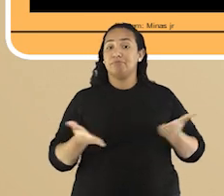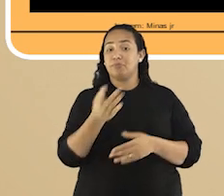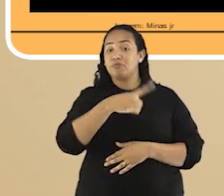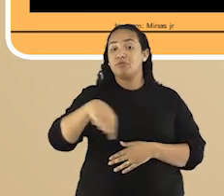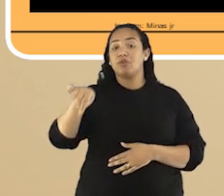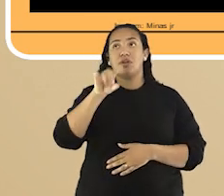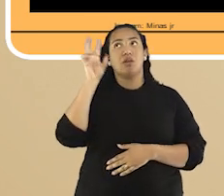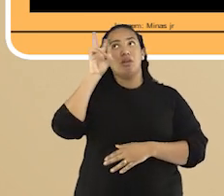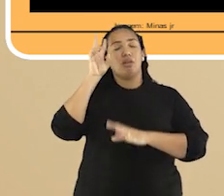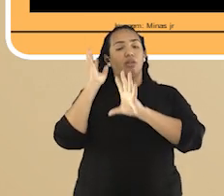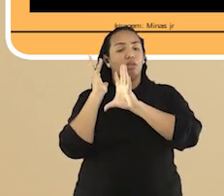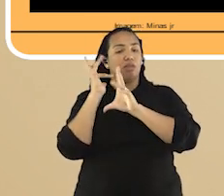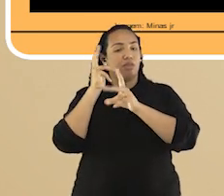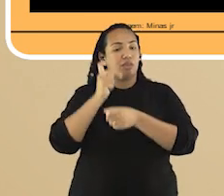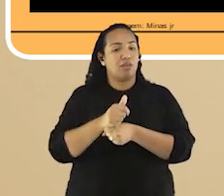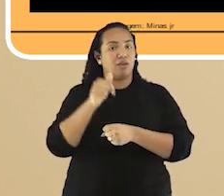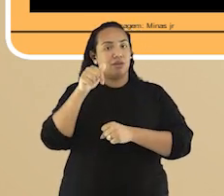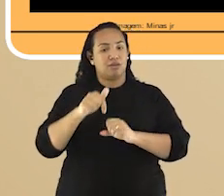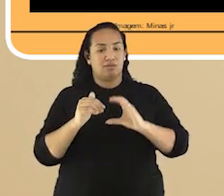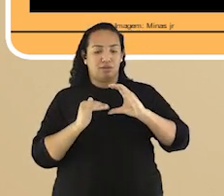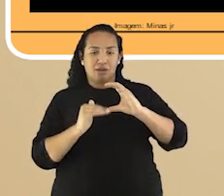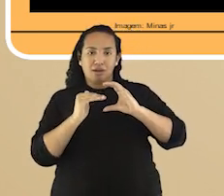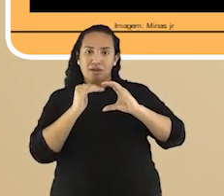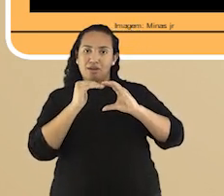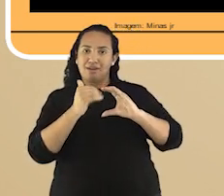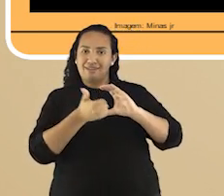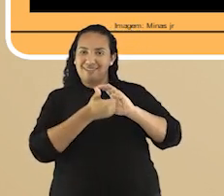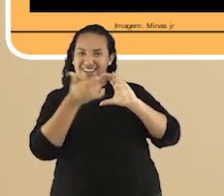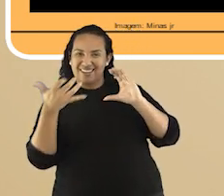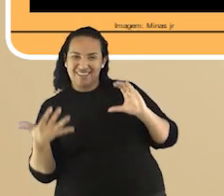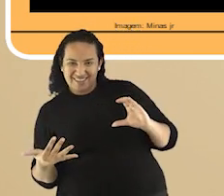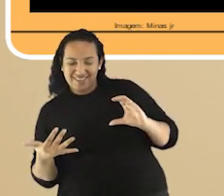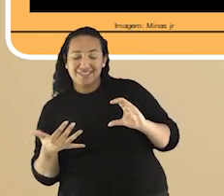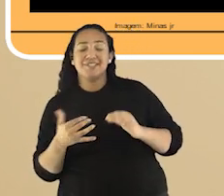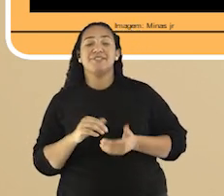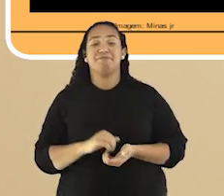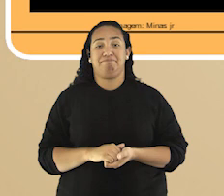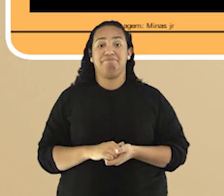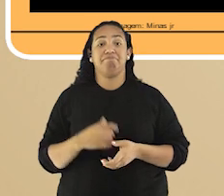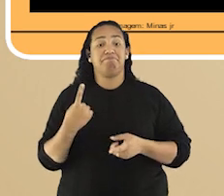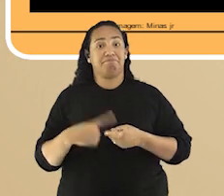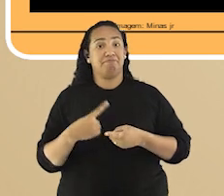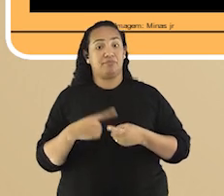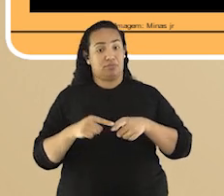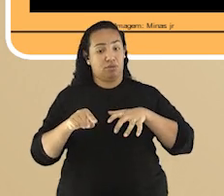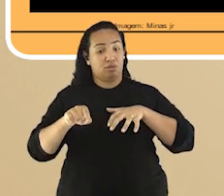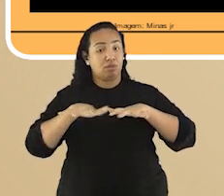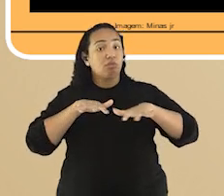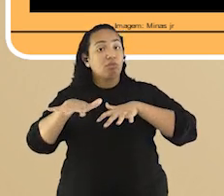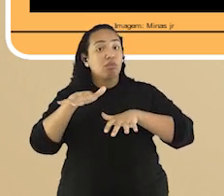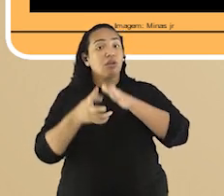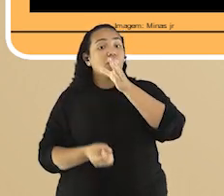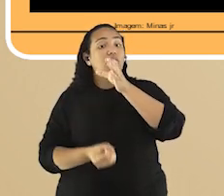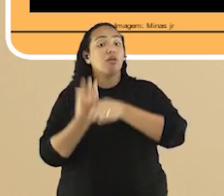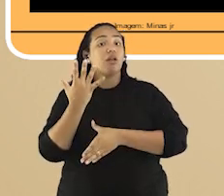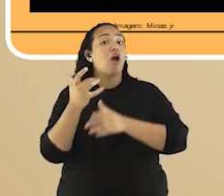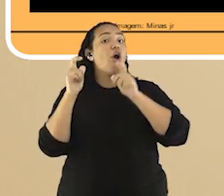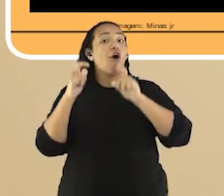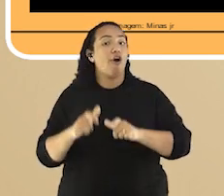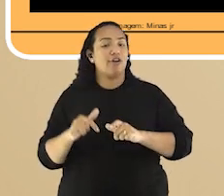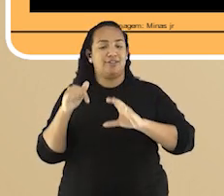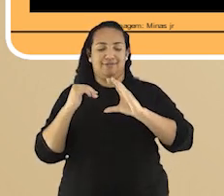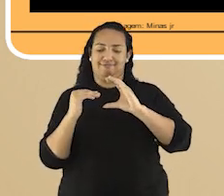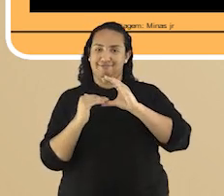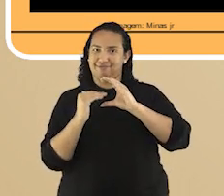as características das camadas da Terra. Afinal de contas, os terremotos têm origem em uma dessas